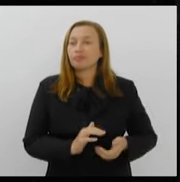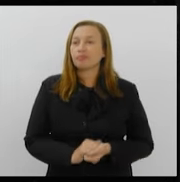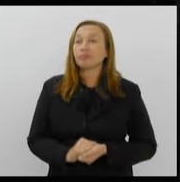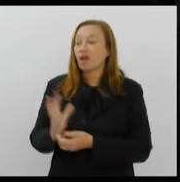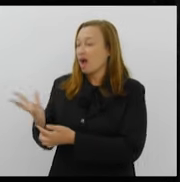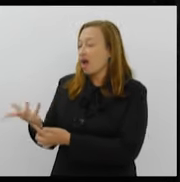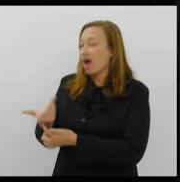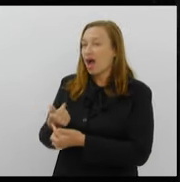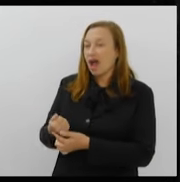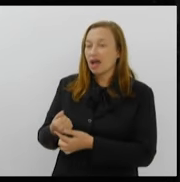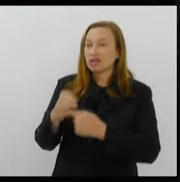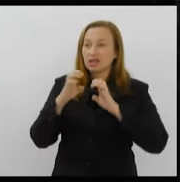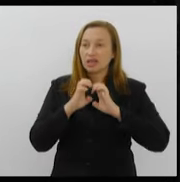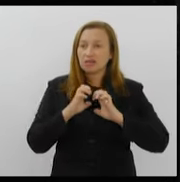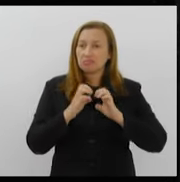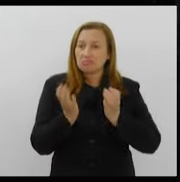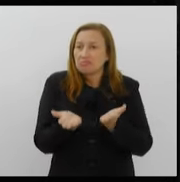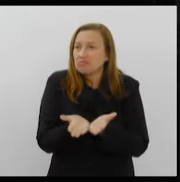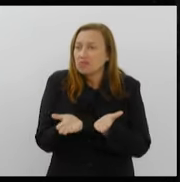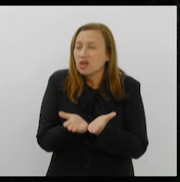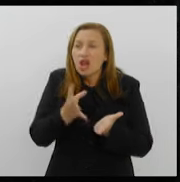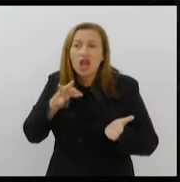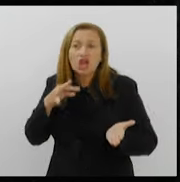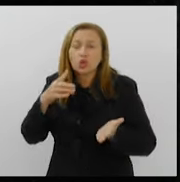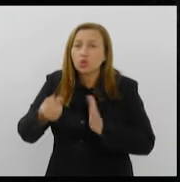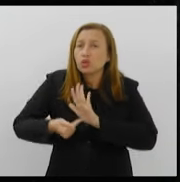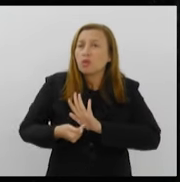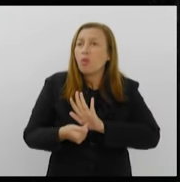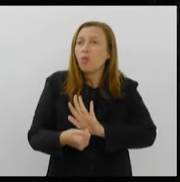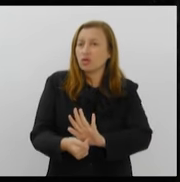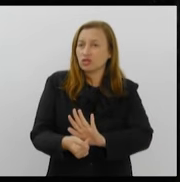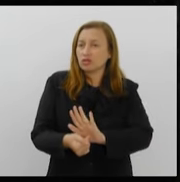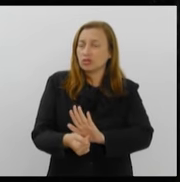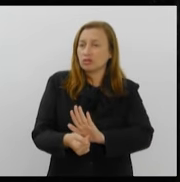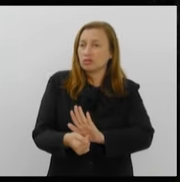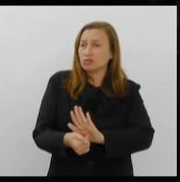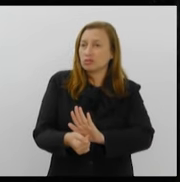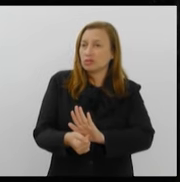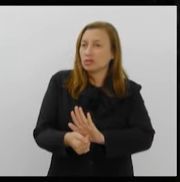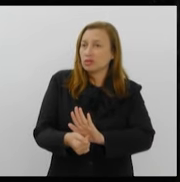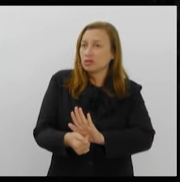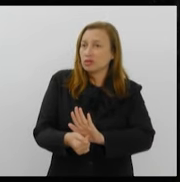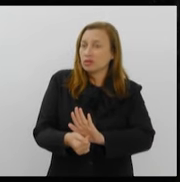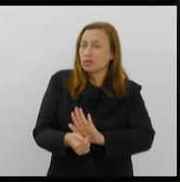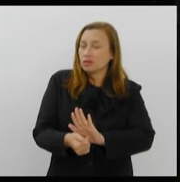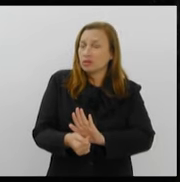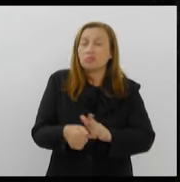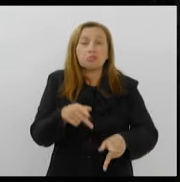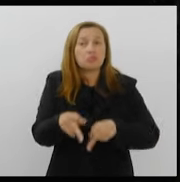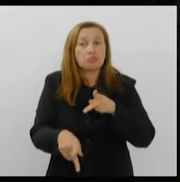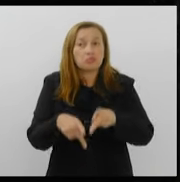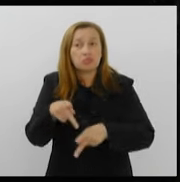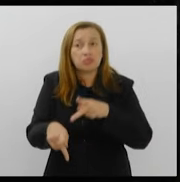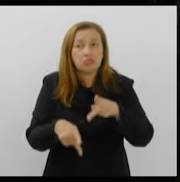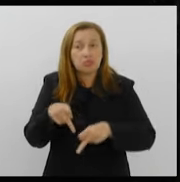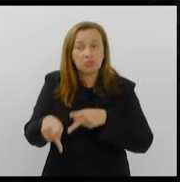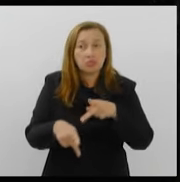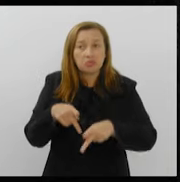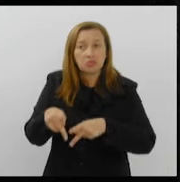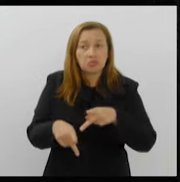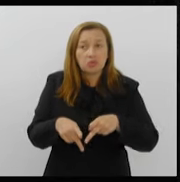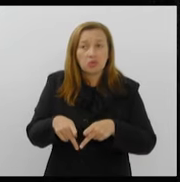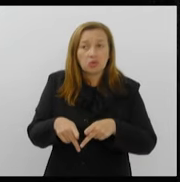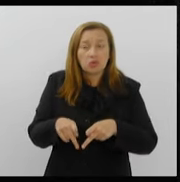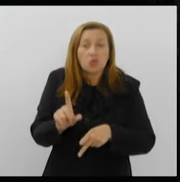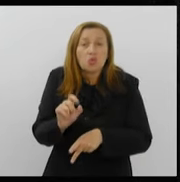arte evangélica é tudo que mostra para a população o que